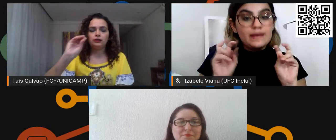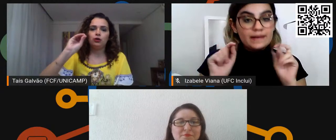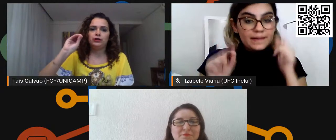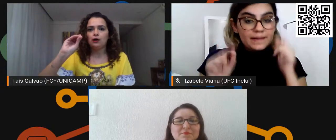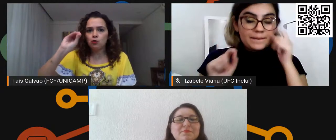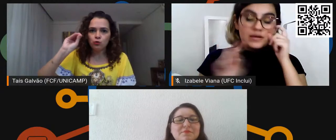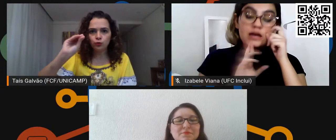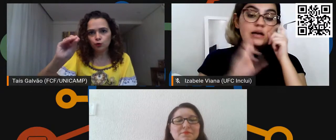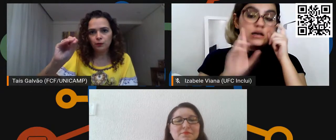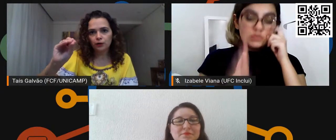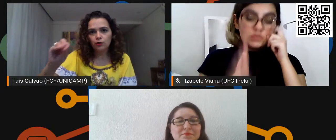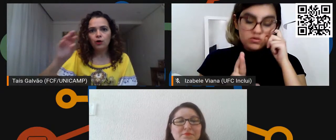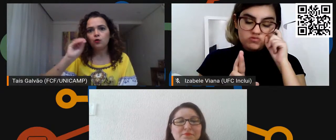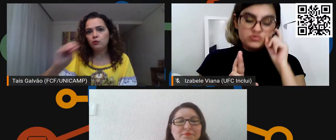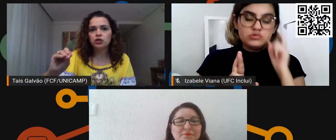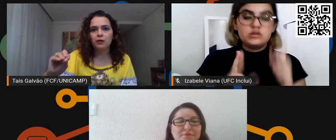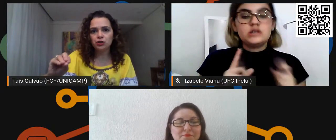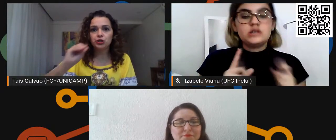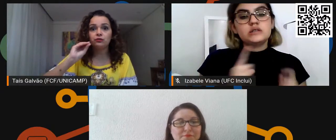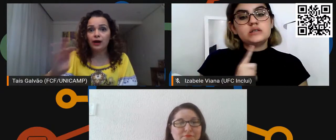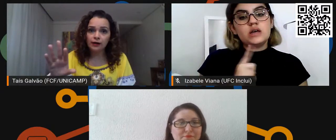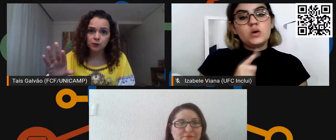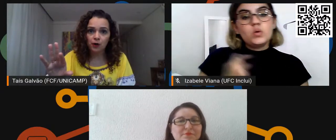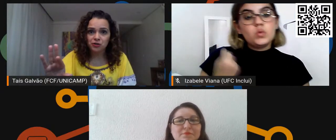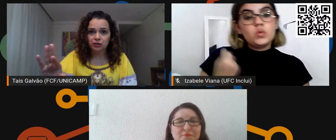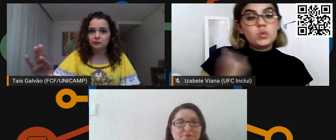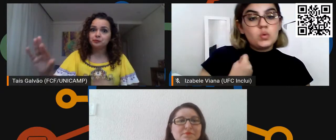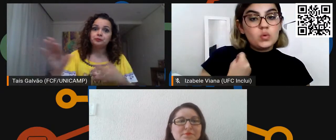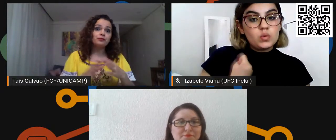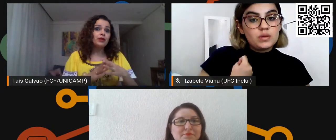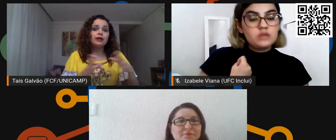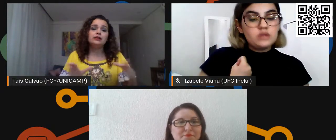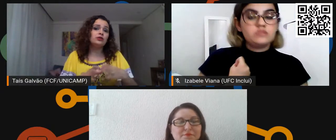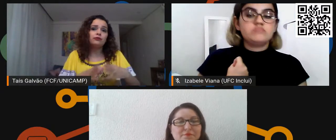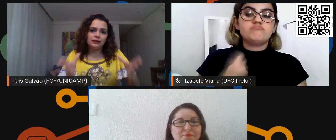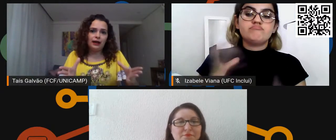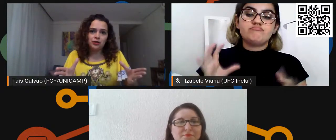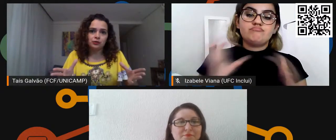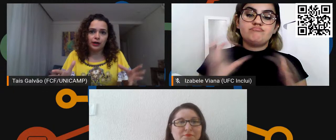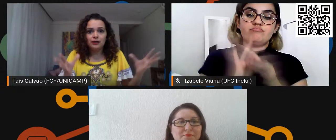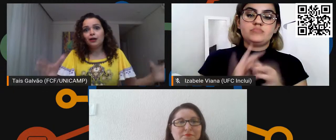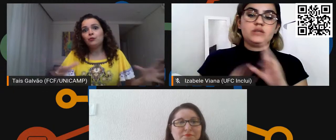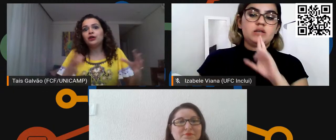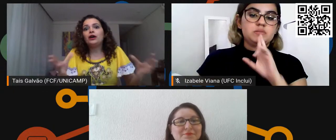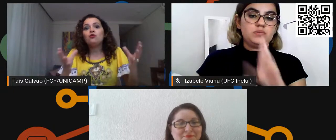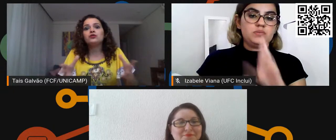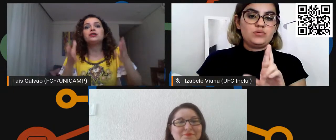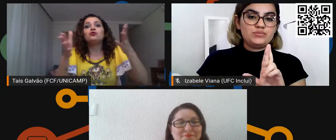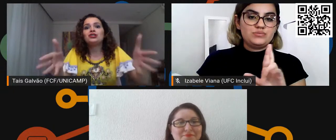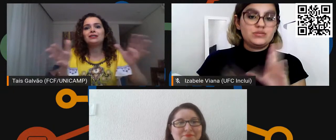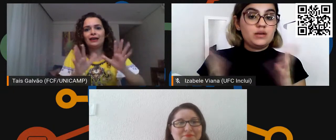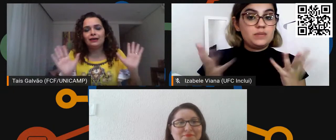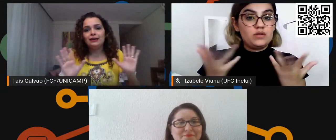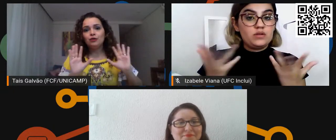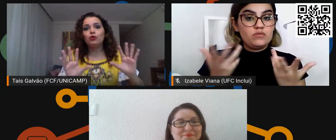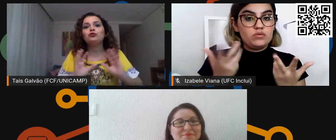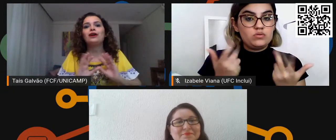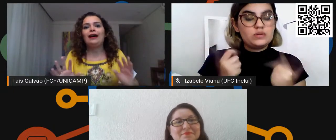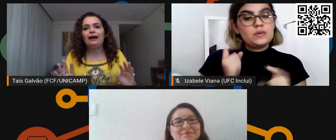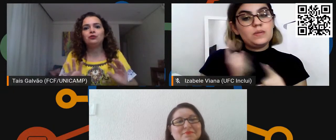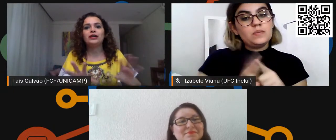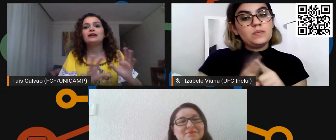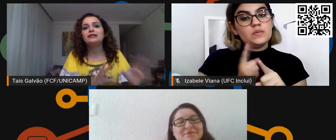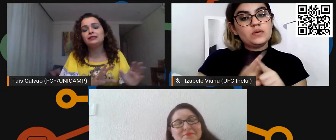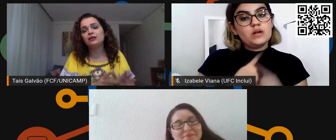essa. Então, eu trago com um número, uma estimativa, a resposta. E isso é fantástico, né? Porque eu consigo dizer